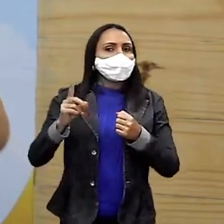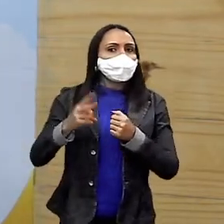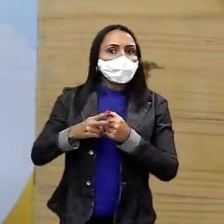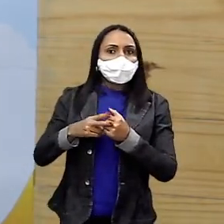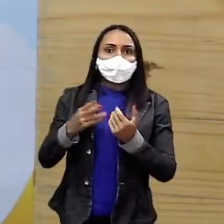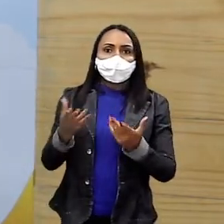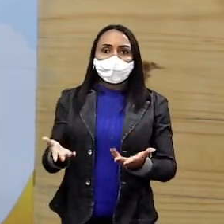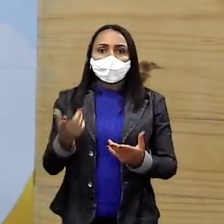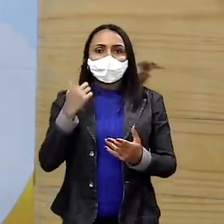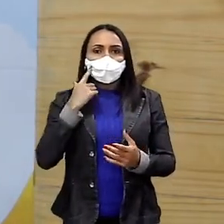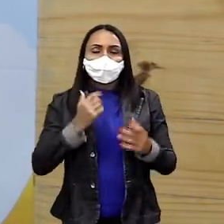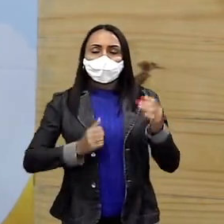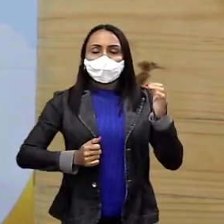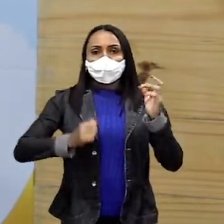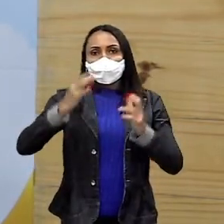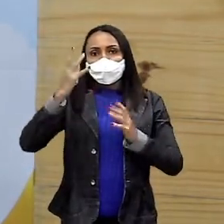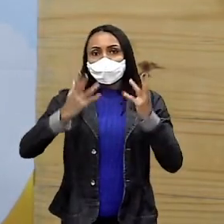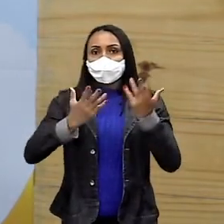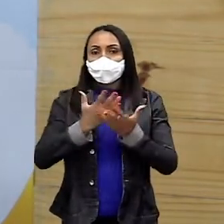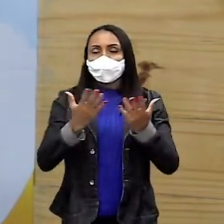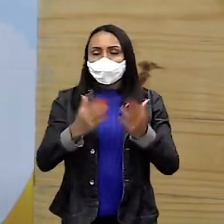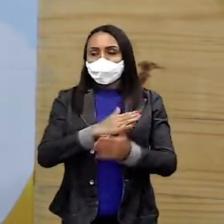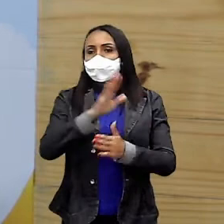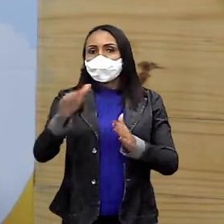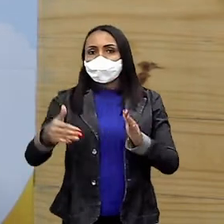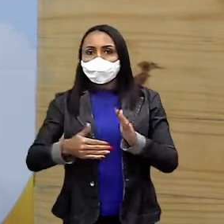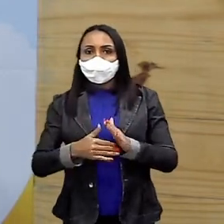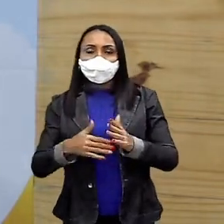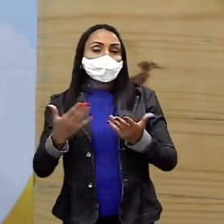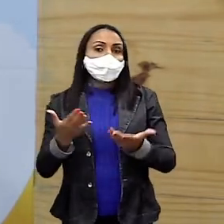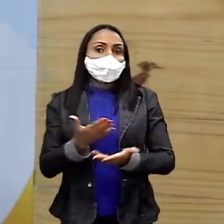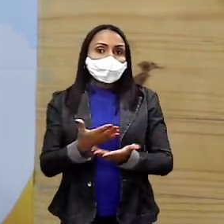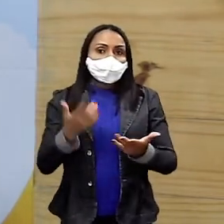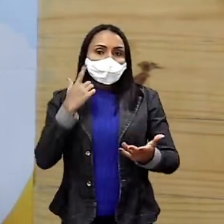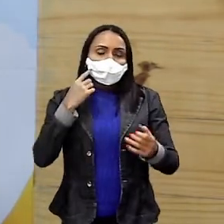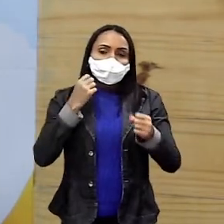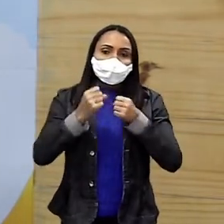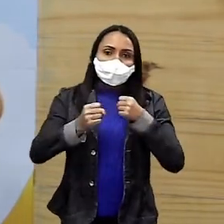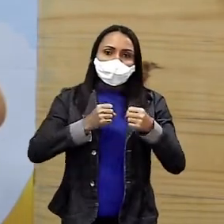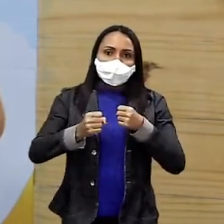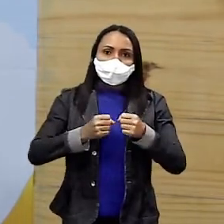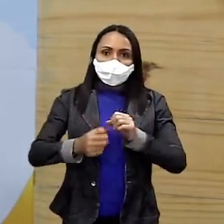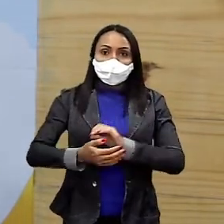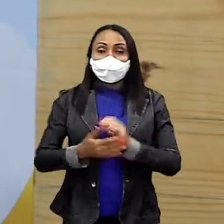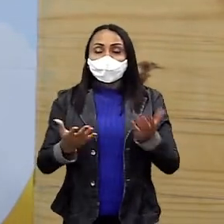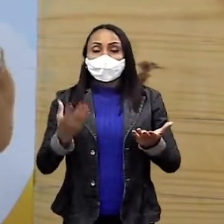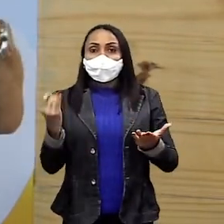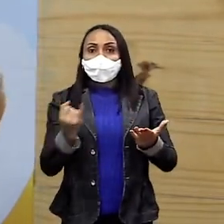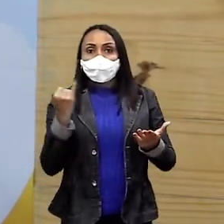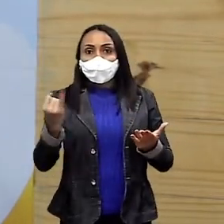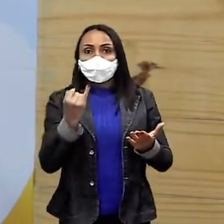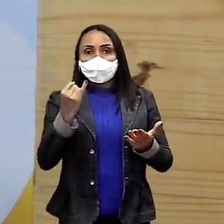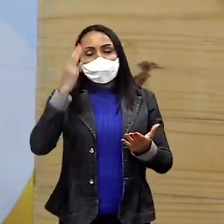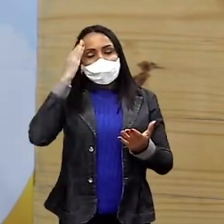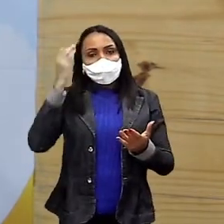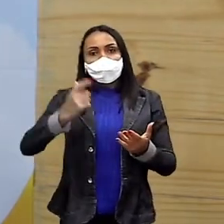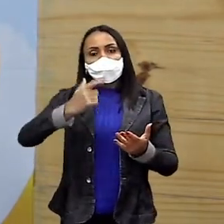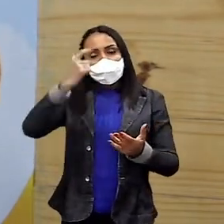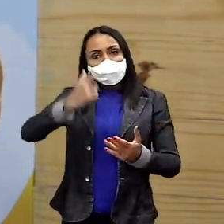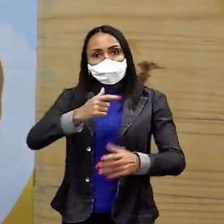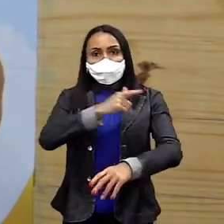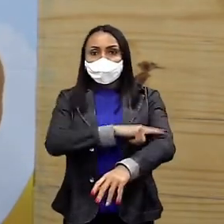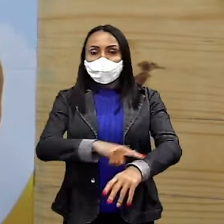verbal, os gestos, tudo isso contam no caso de uma entrevista. É importante saber se comportar,